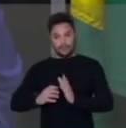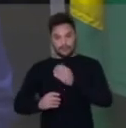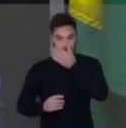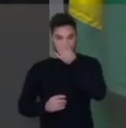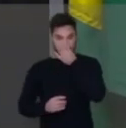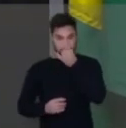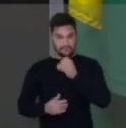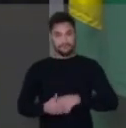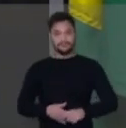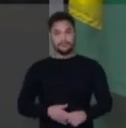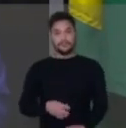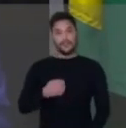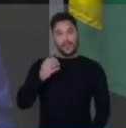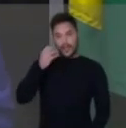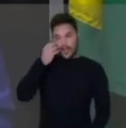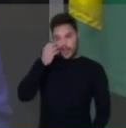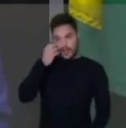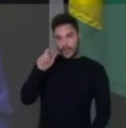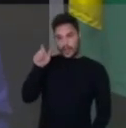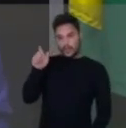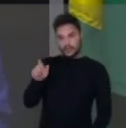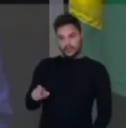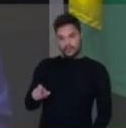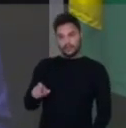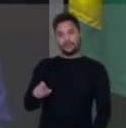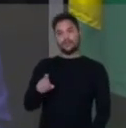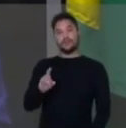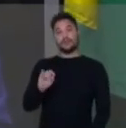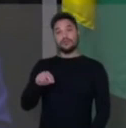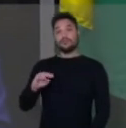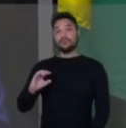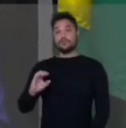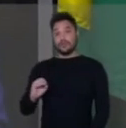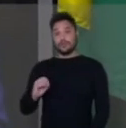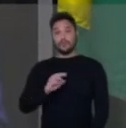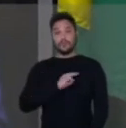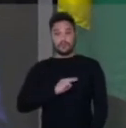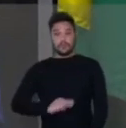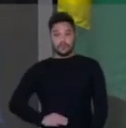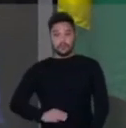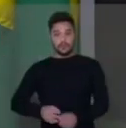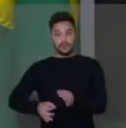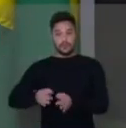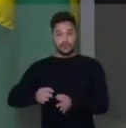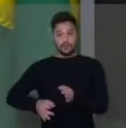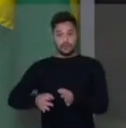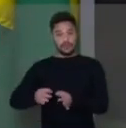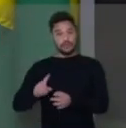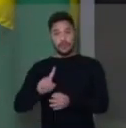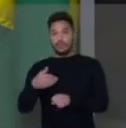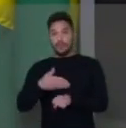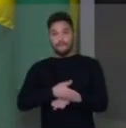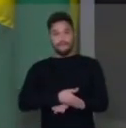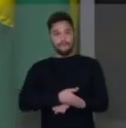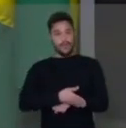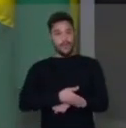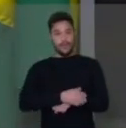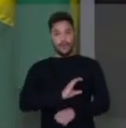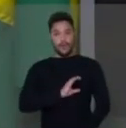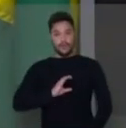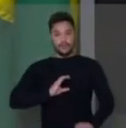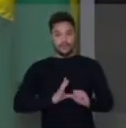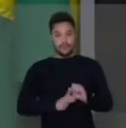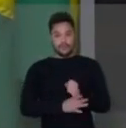O Dino, nosso ministro da Justiça, mais uma vez falta a essa Comissão de Segurança Pública